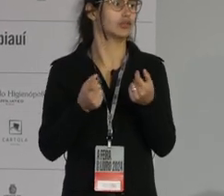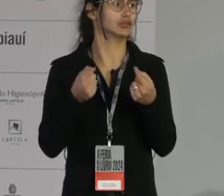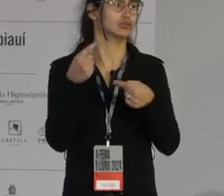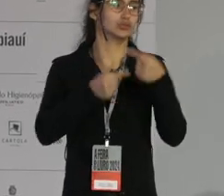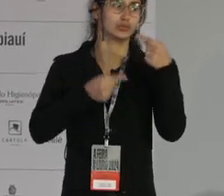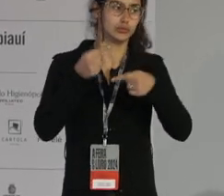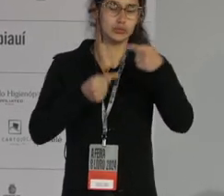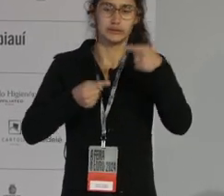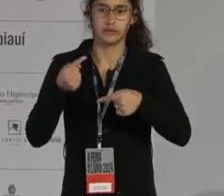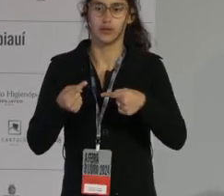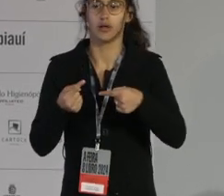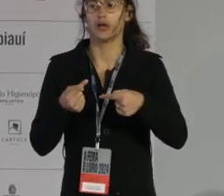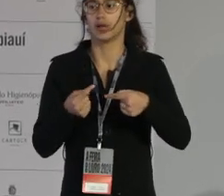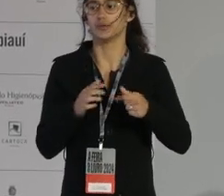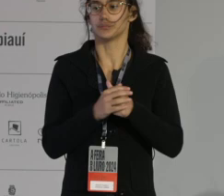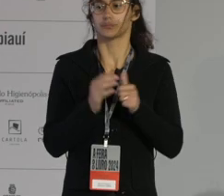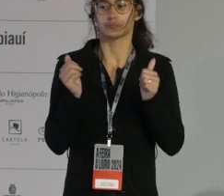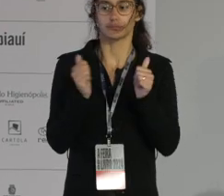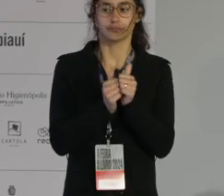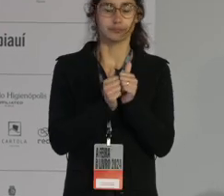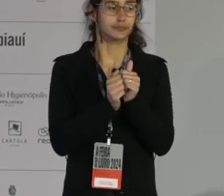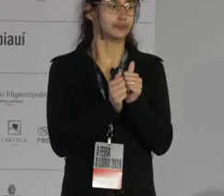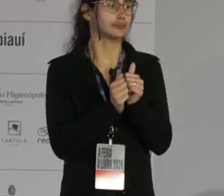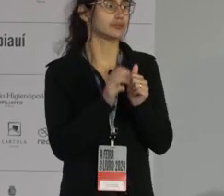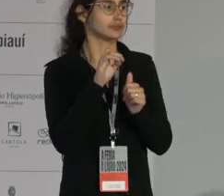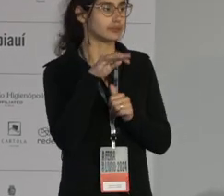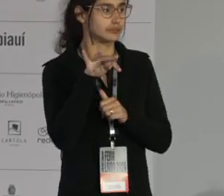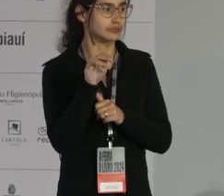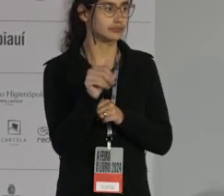discussão com a minha editora. Assim.